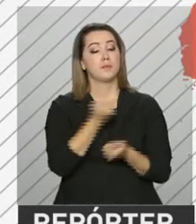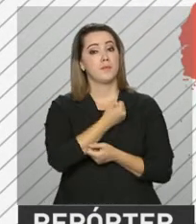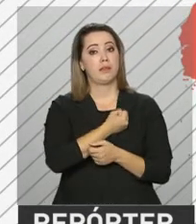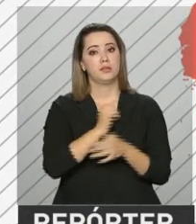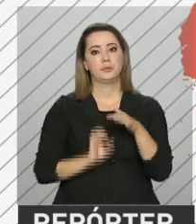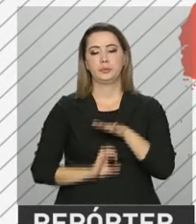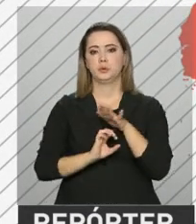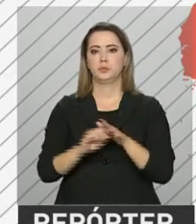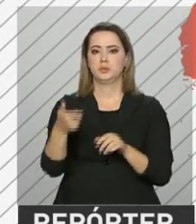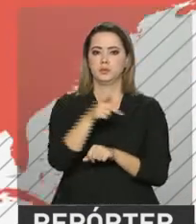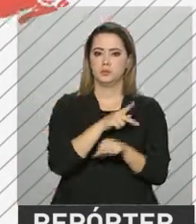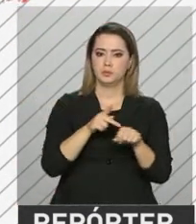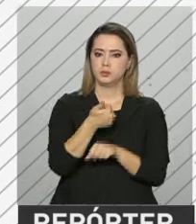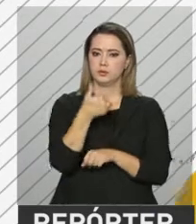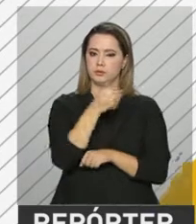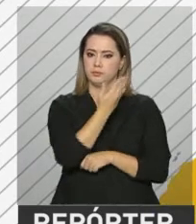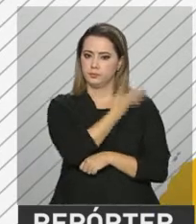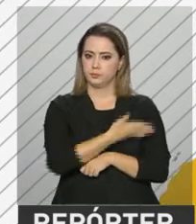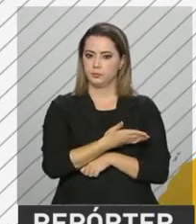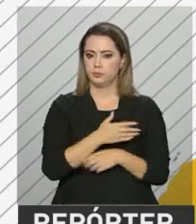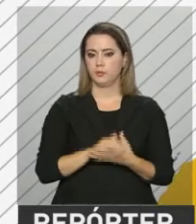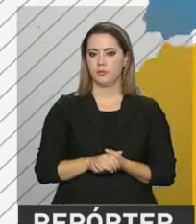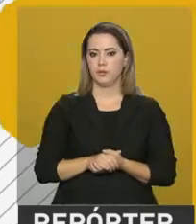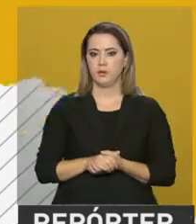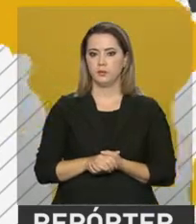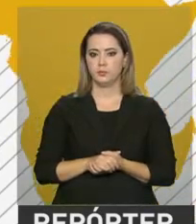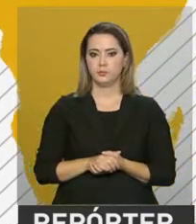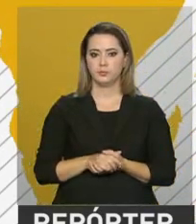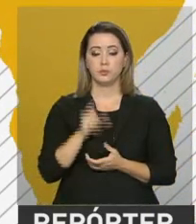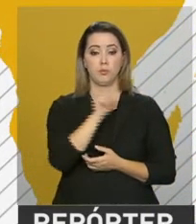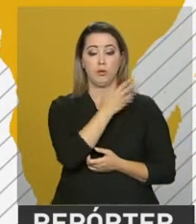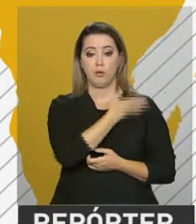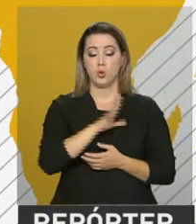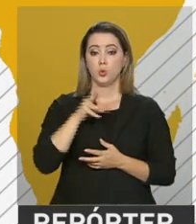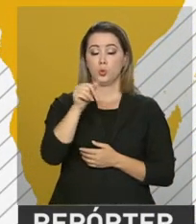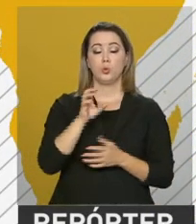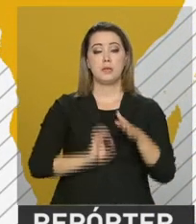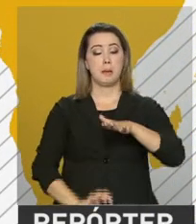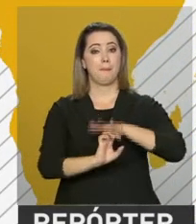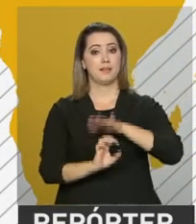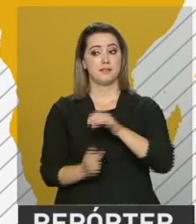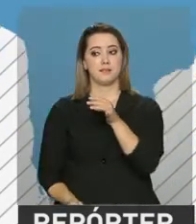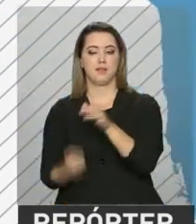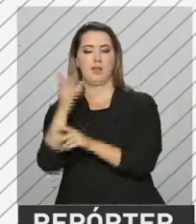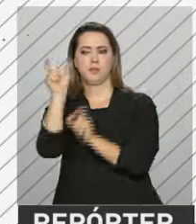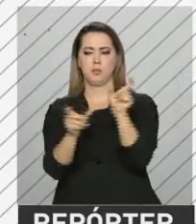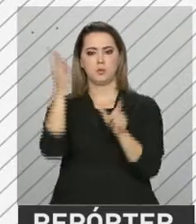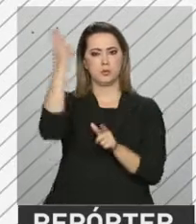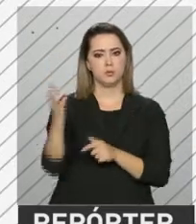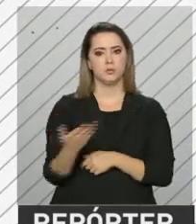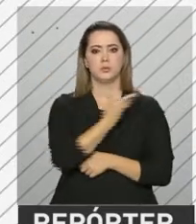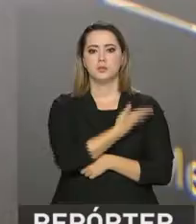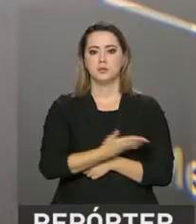São 10 mil na América do Norte, 5 mil na Europa, 2 mil na Ásia, Oceania, Oriente Médio e 500